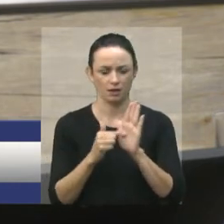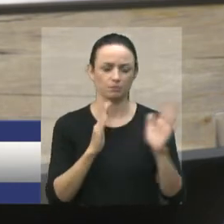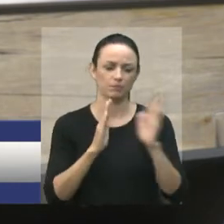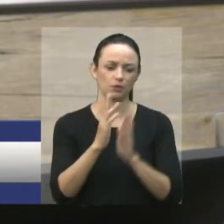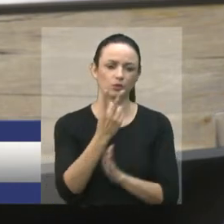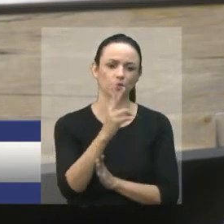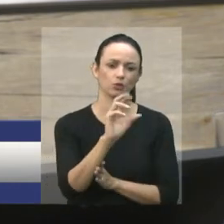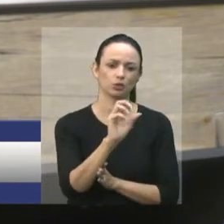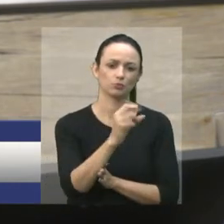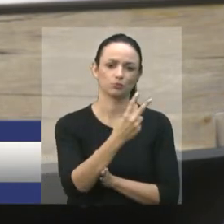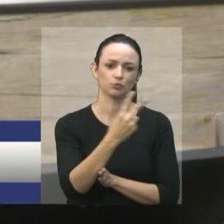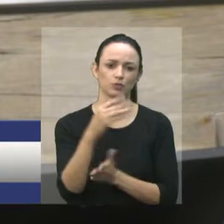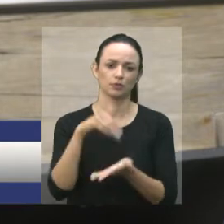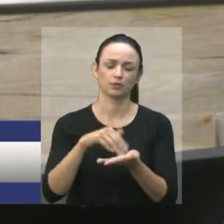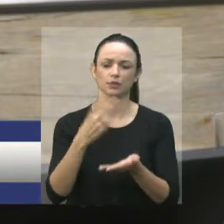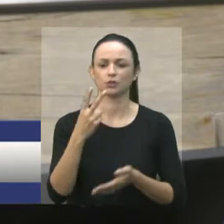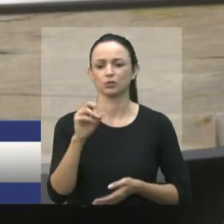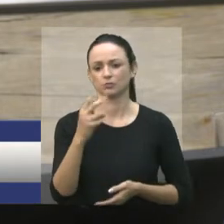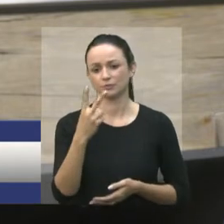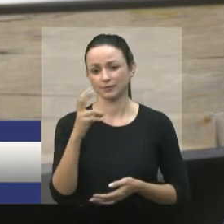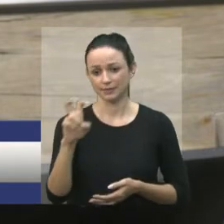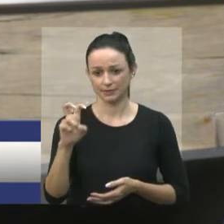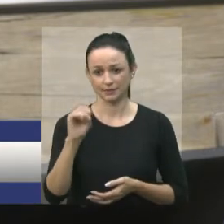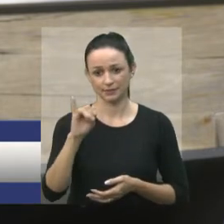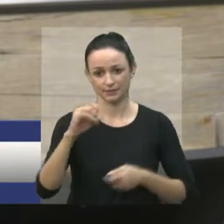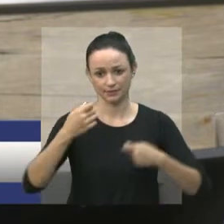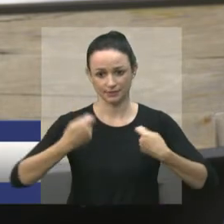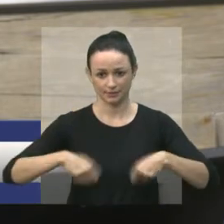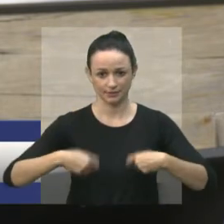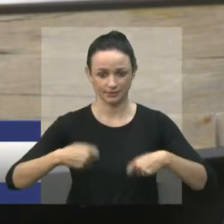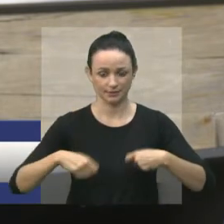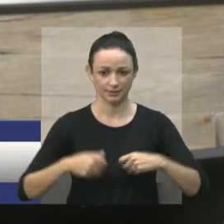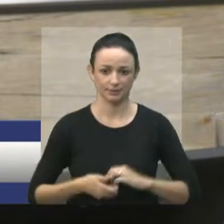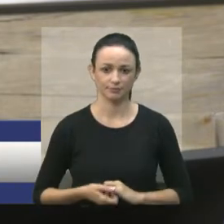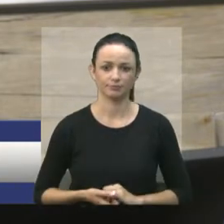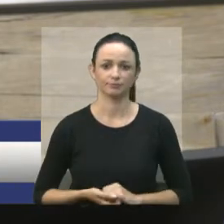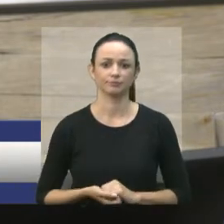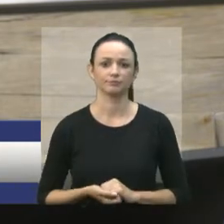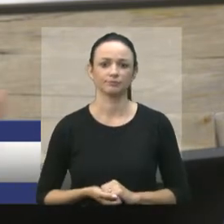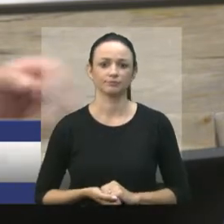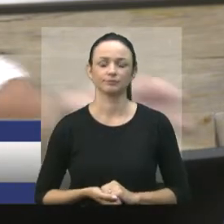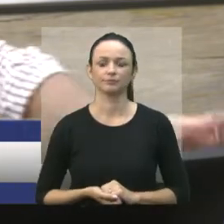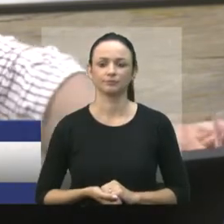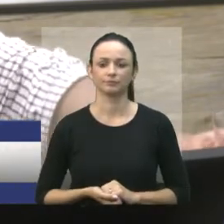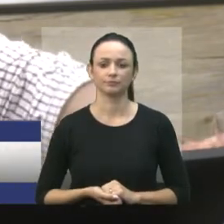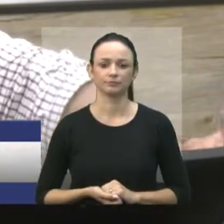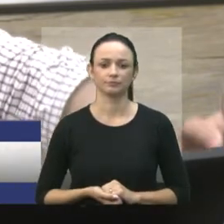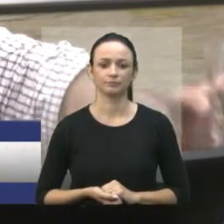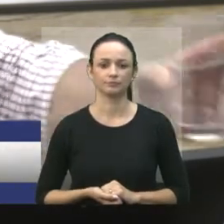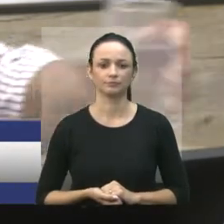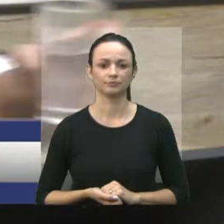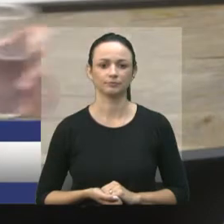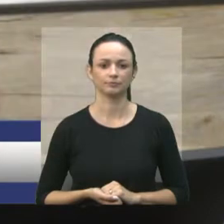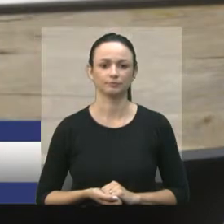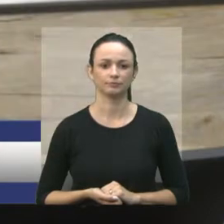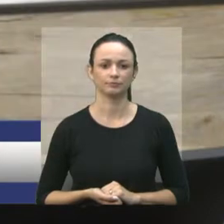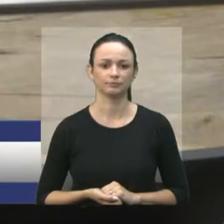alterações no plano plurianual para o período de 2022 a 2025, se necessárias.